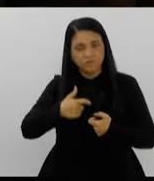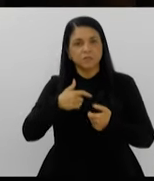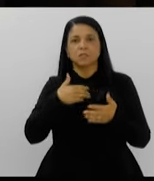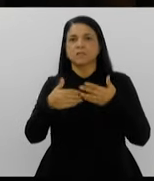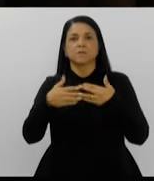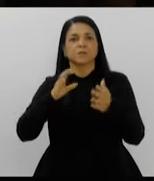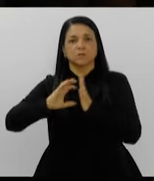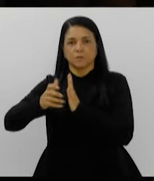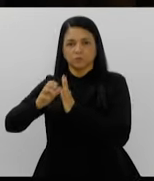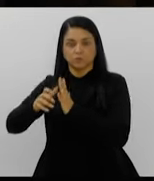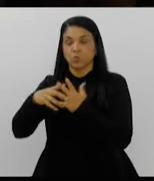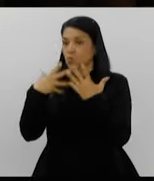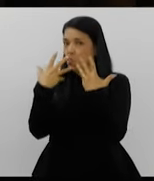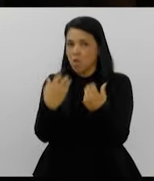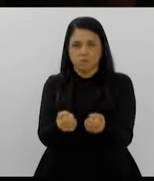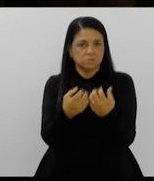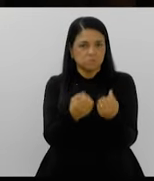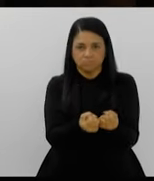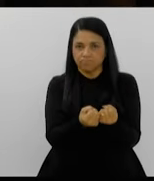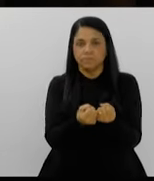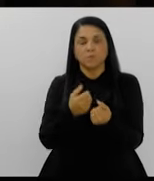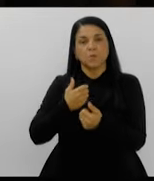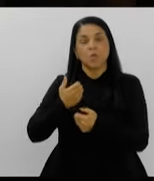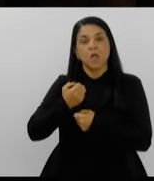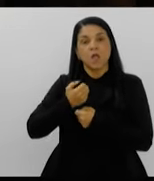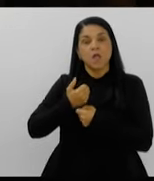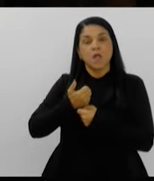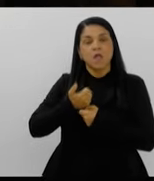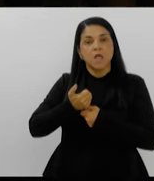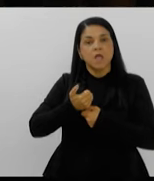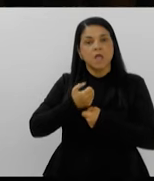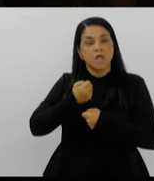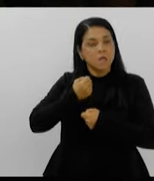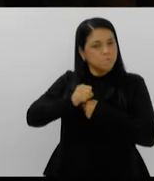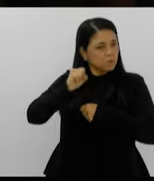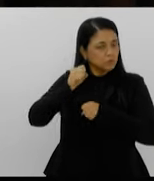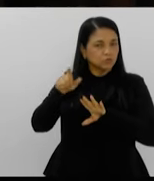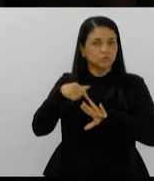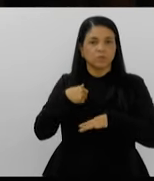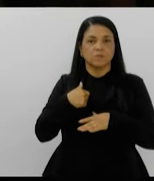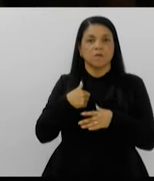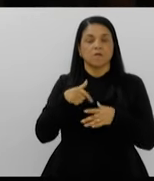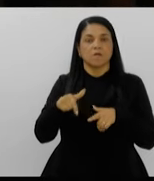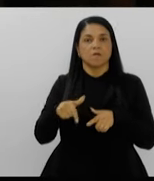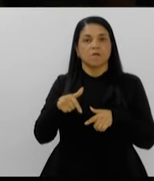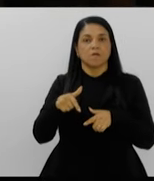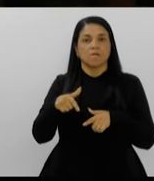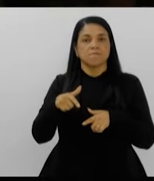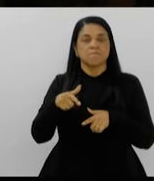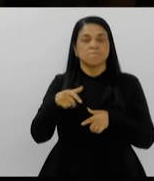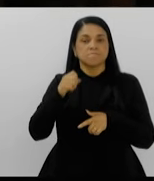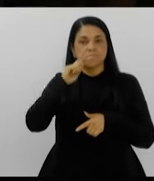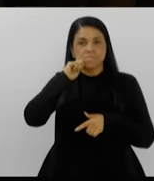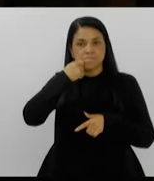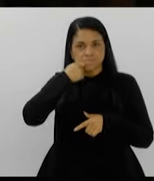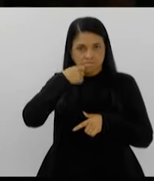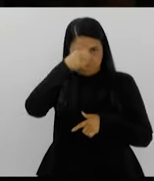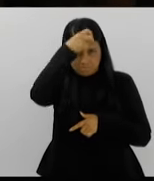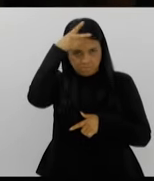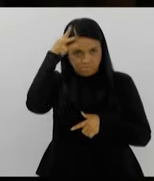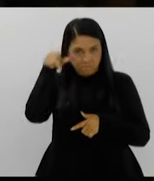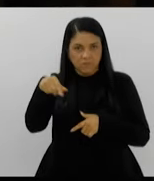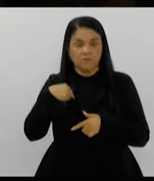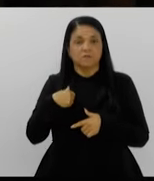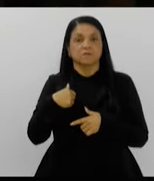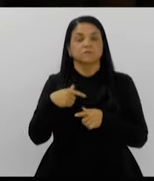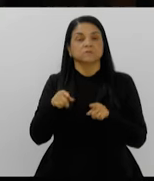seja. Não aceito, e fica aqui o meu repúdio, às palavras de Eduardo Paes em relação ao Parlamento Fluminense. E mais do que isso, fica aqui